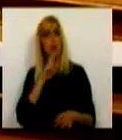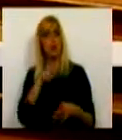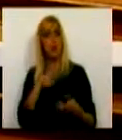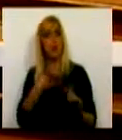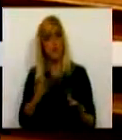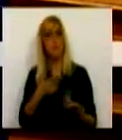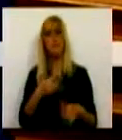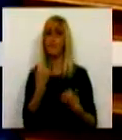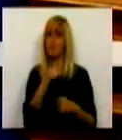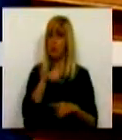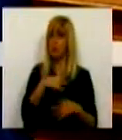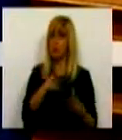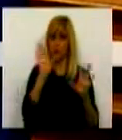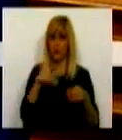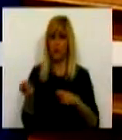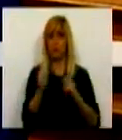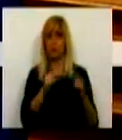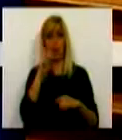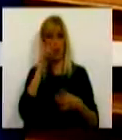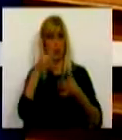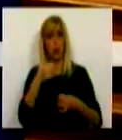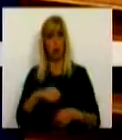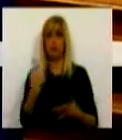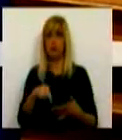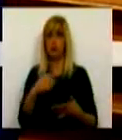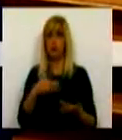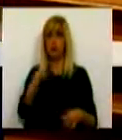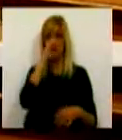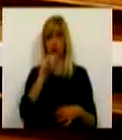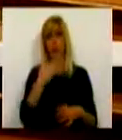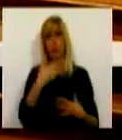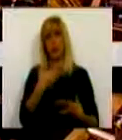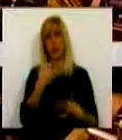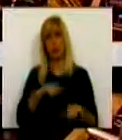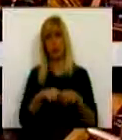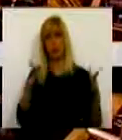final deste debate, essa é certamente uma garantia que hoje obtivemos por parte do Governo. Muito obrigado, Srs. Deputados.